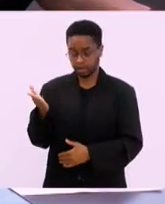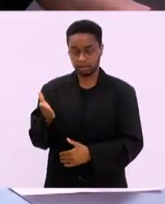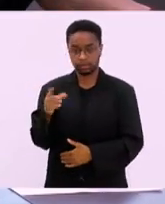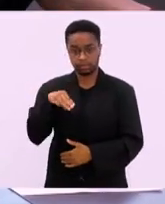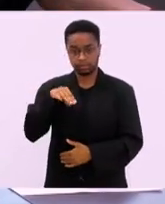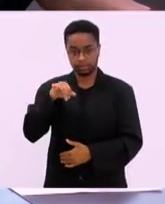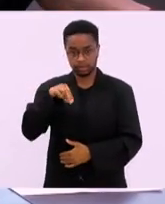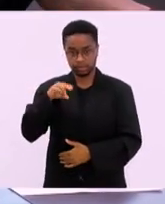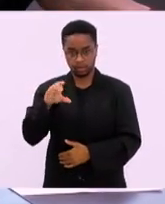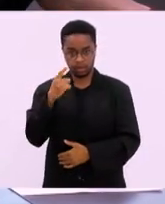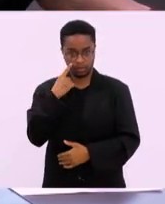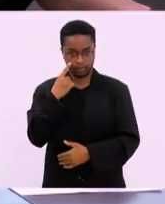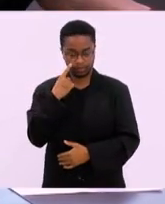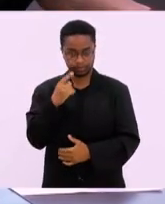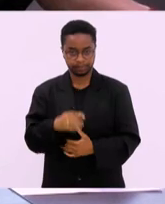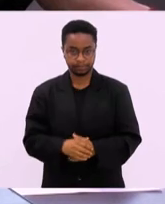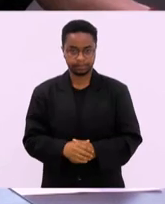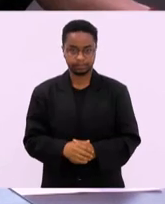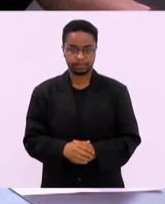olha só.